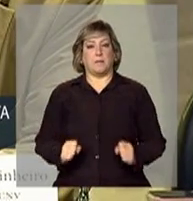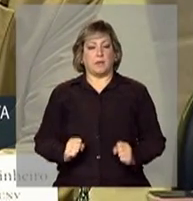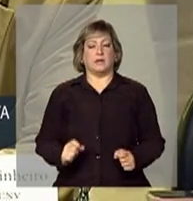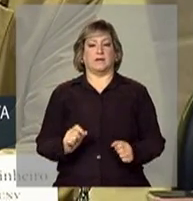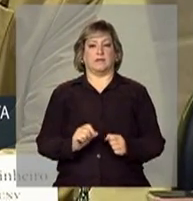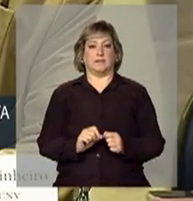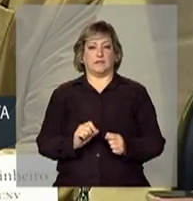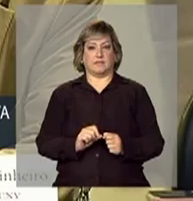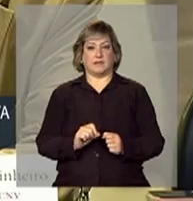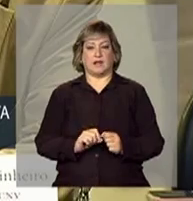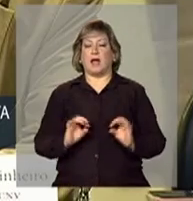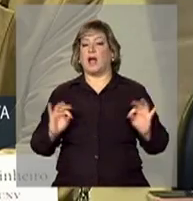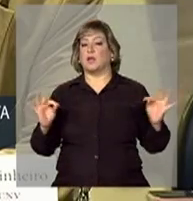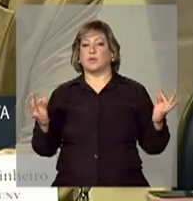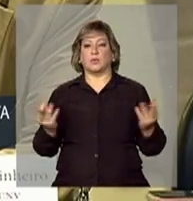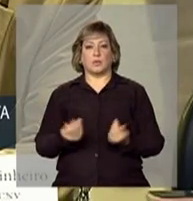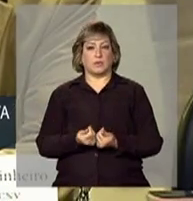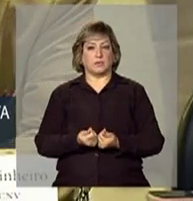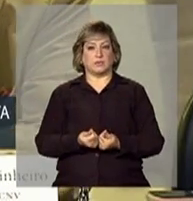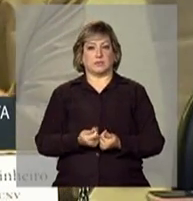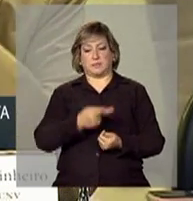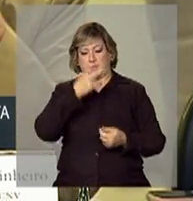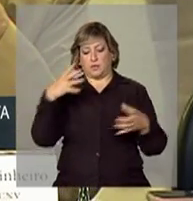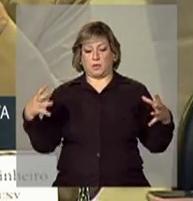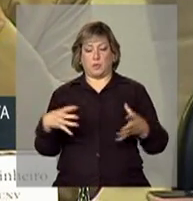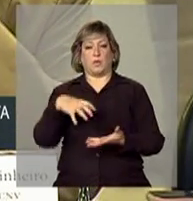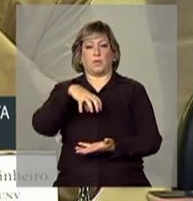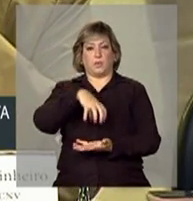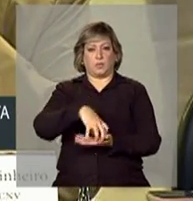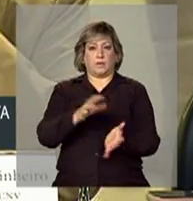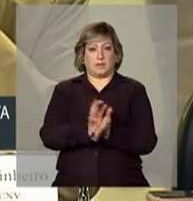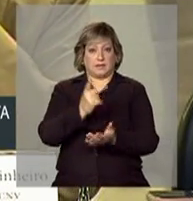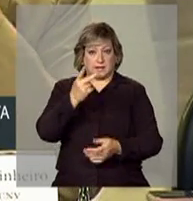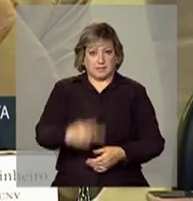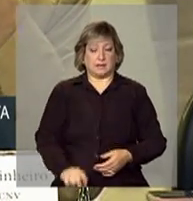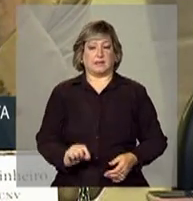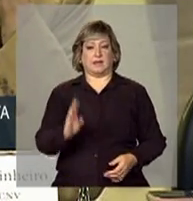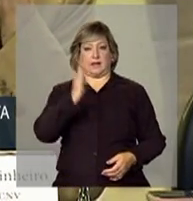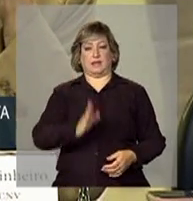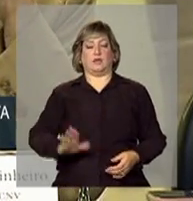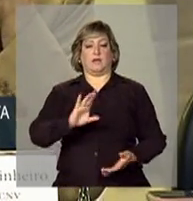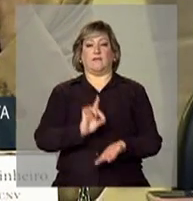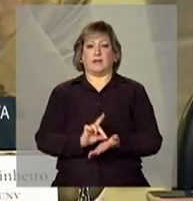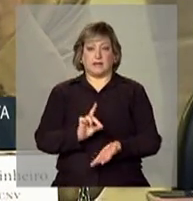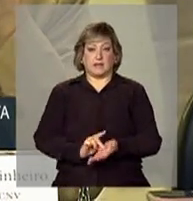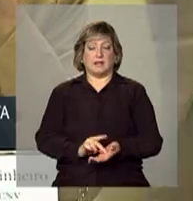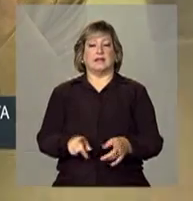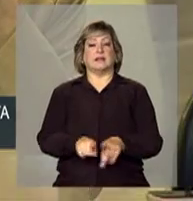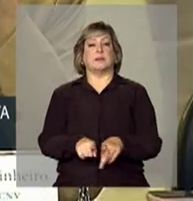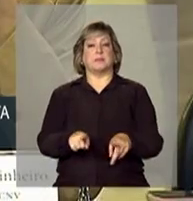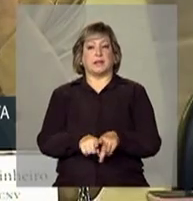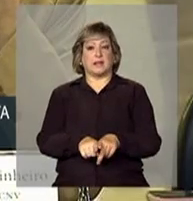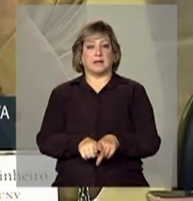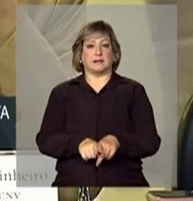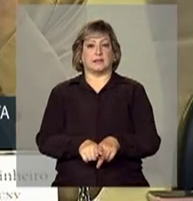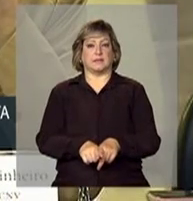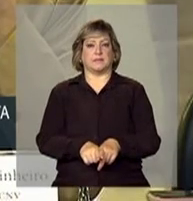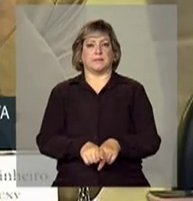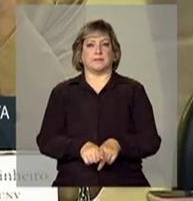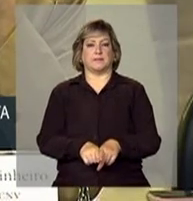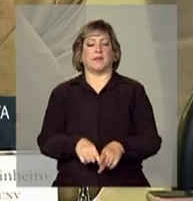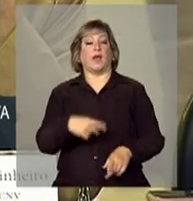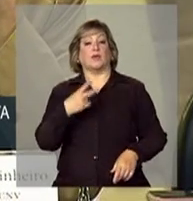dirigidas a todos os membros da Comissão Nacional da Verdade e também aos